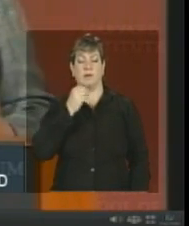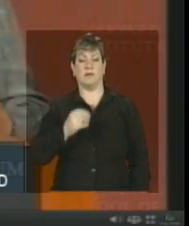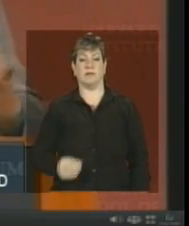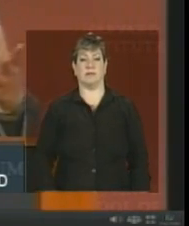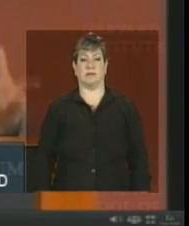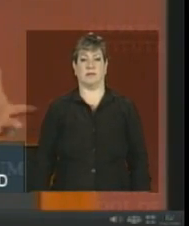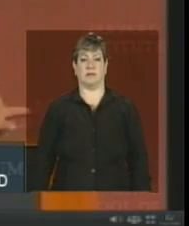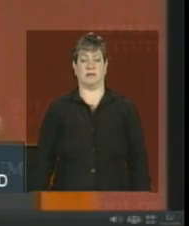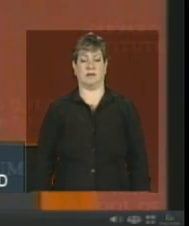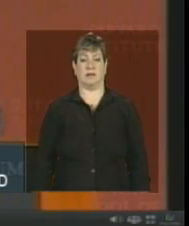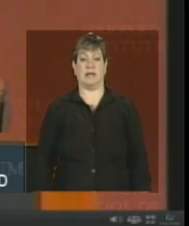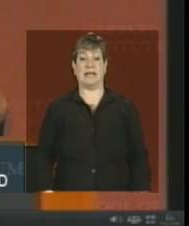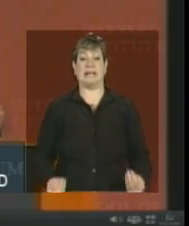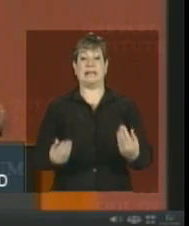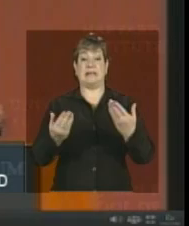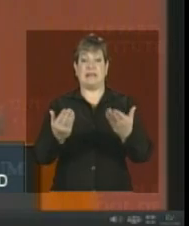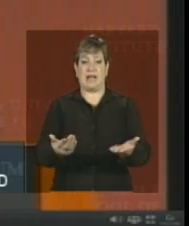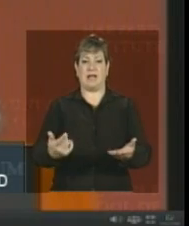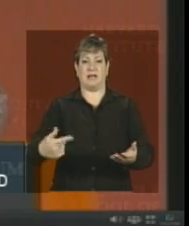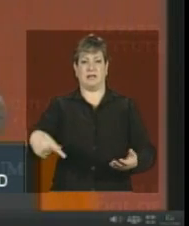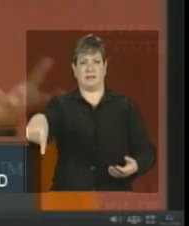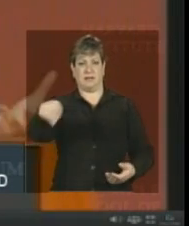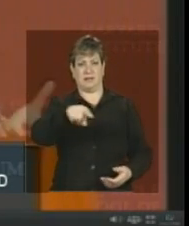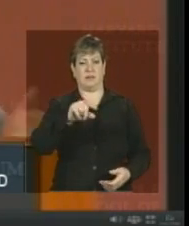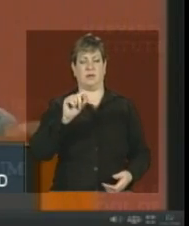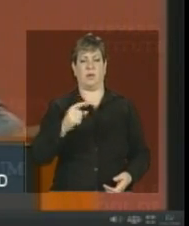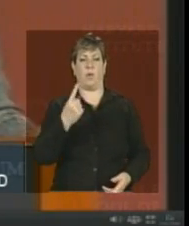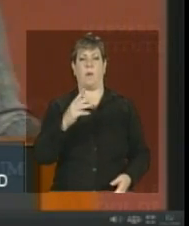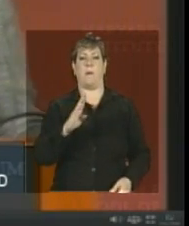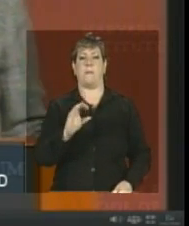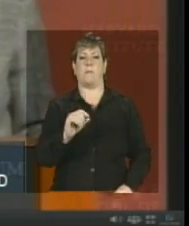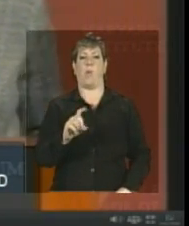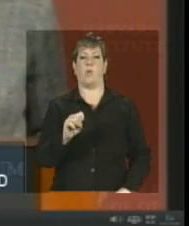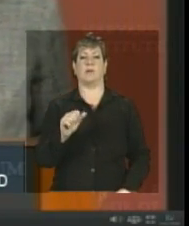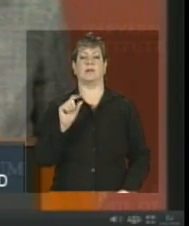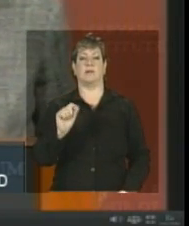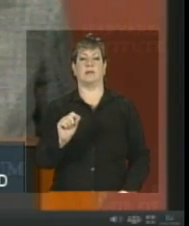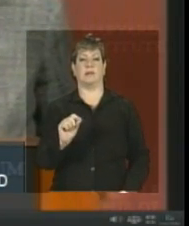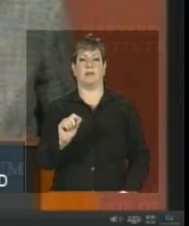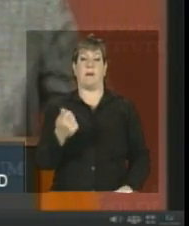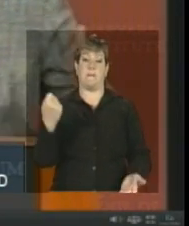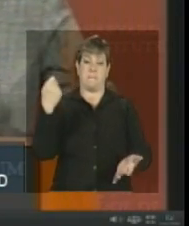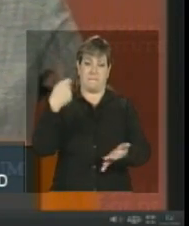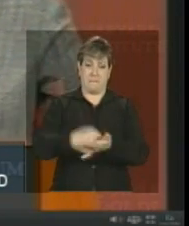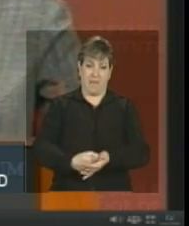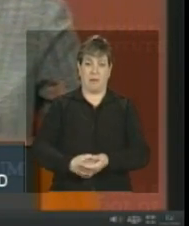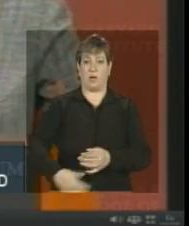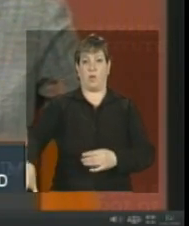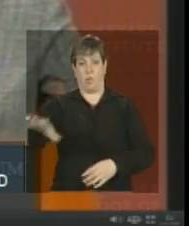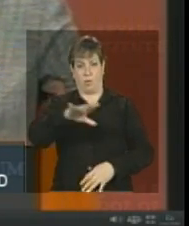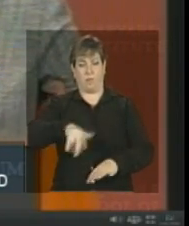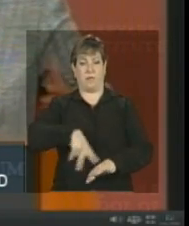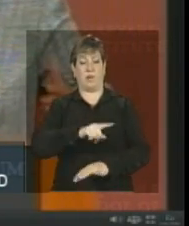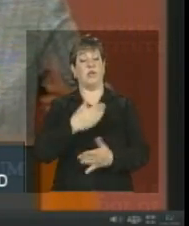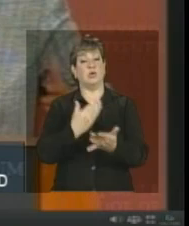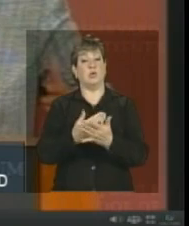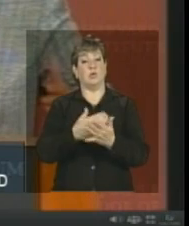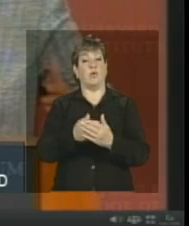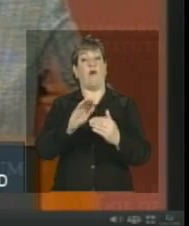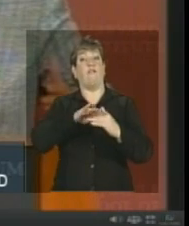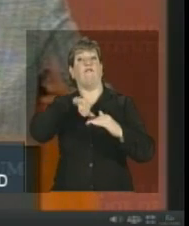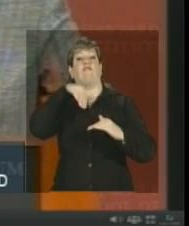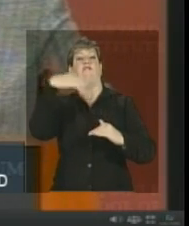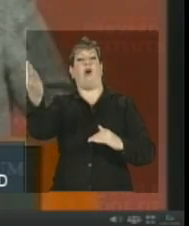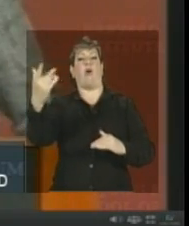oportunidades dadas por uma bolsa bancada pelo país para estudar no exterior